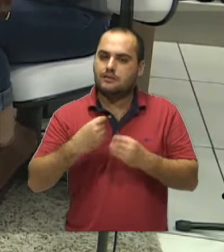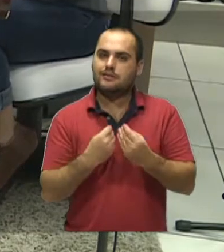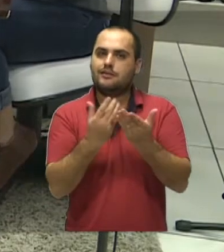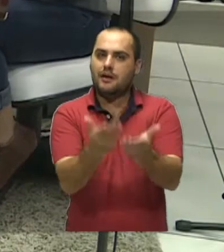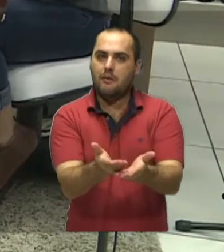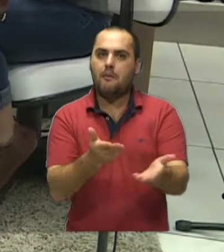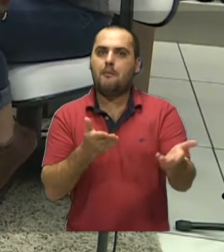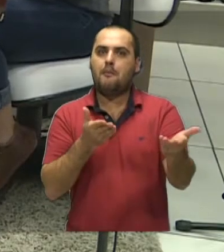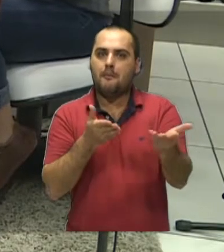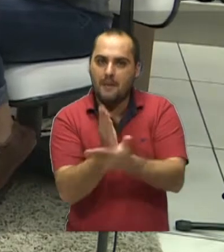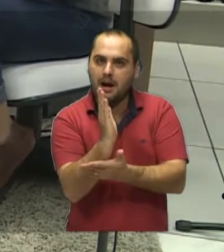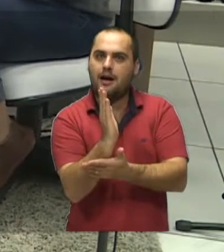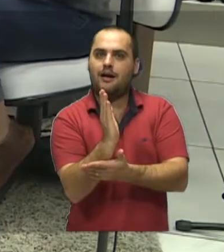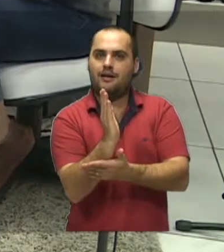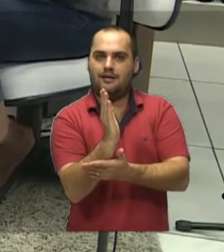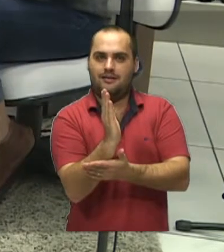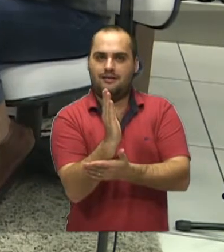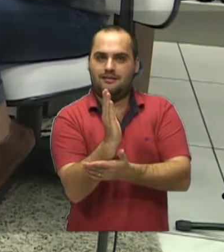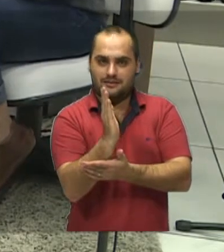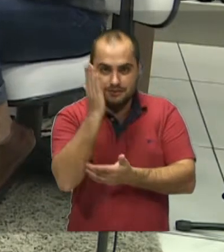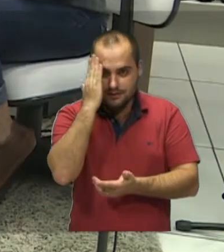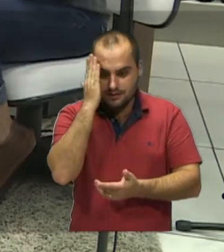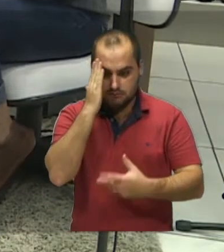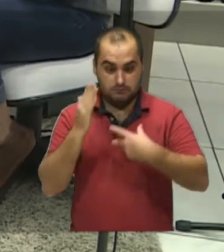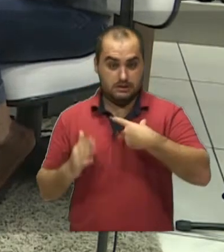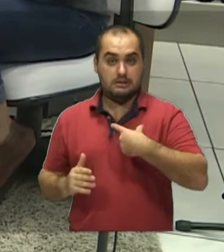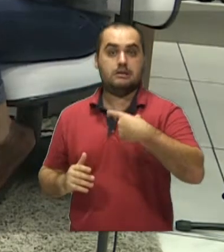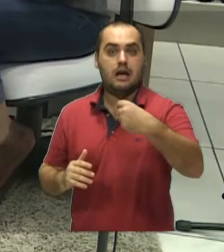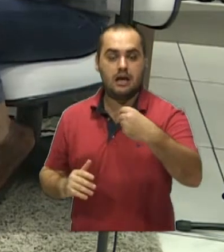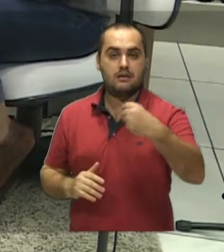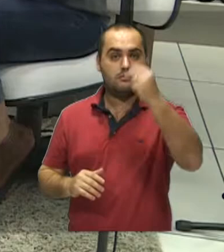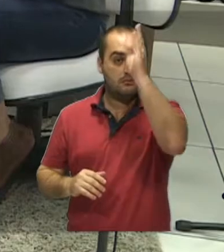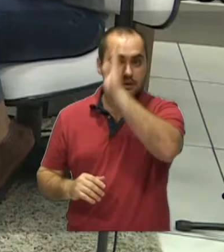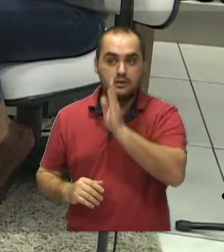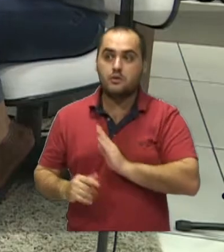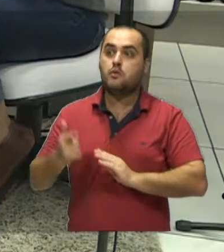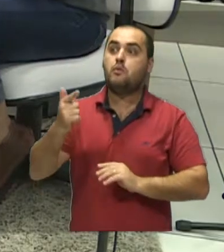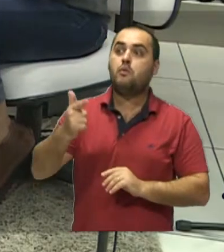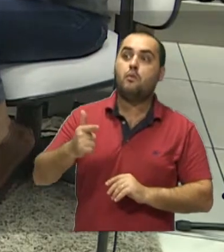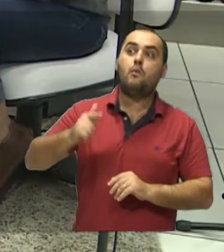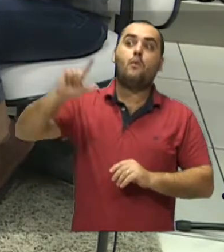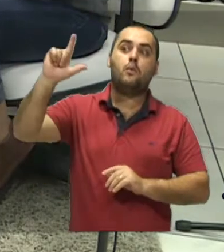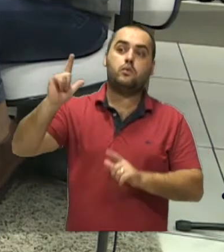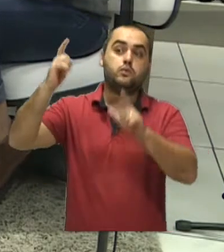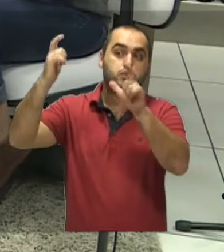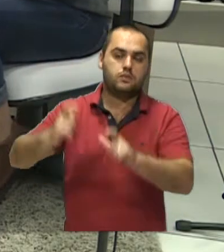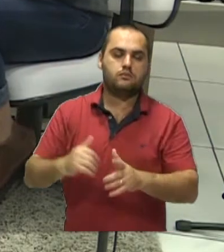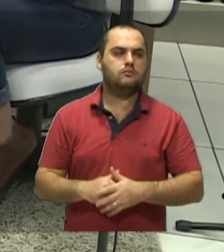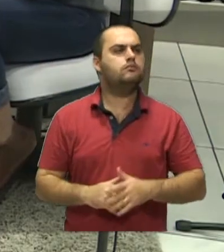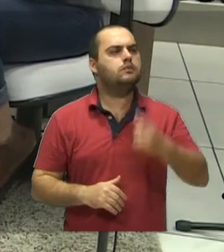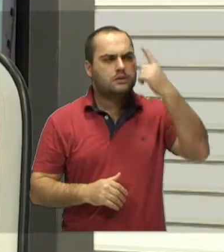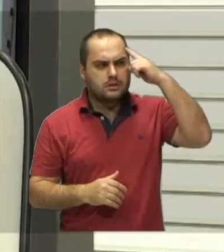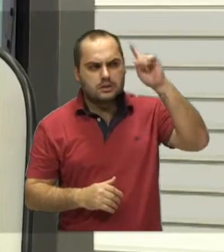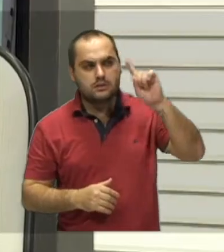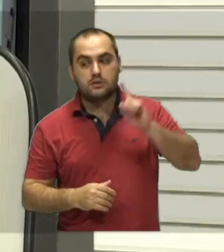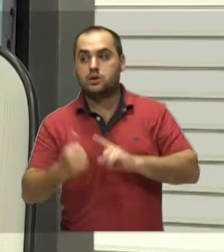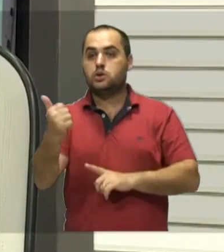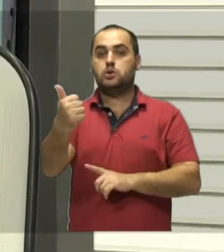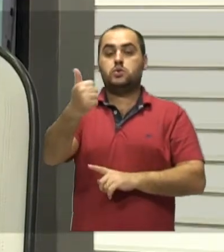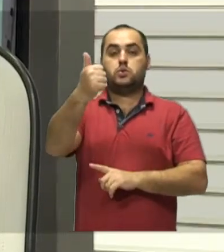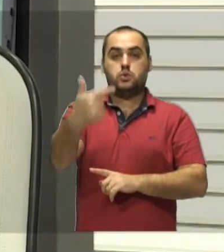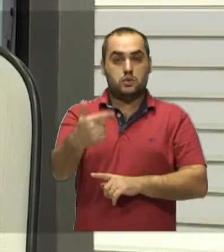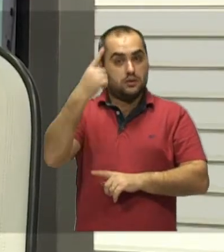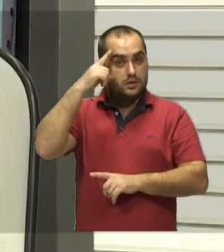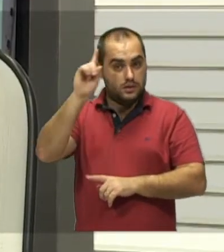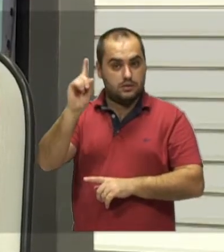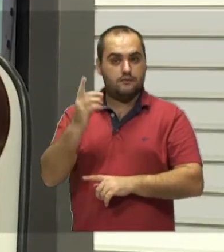assim, você poder sair do seu país, ir para um outro continente. Quantos dias conseguiram ficar? A gente ficou 12 dias viajando.